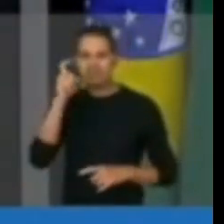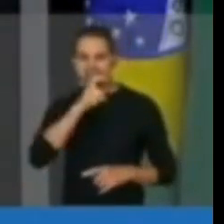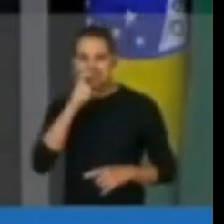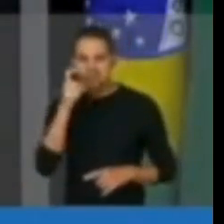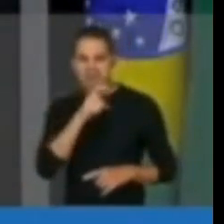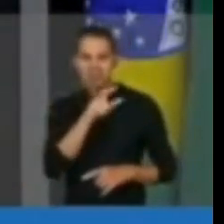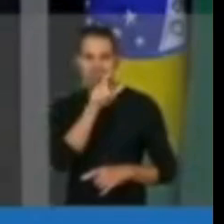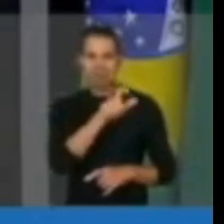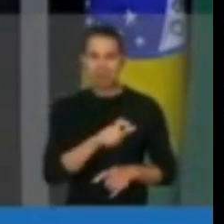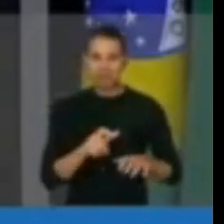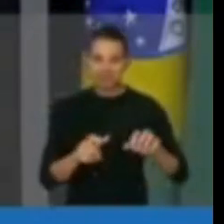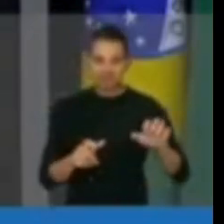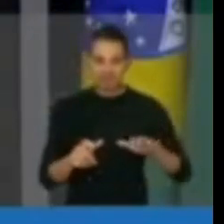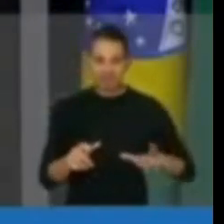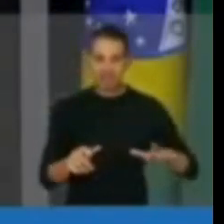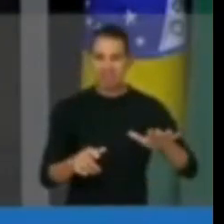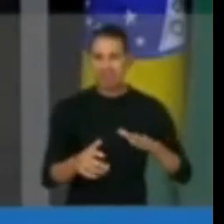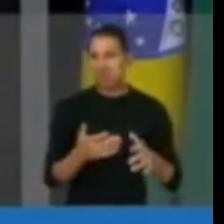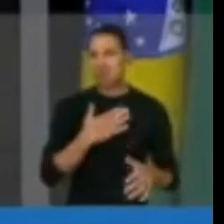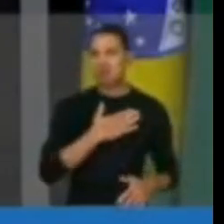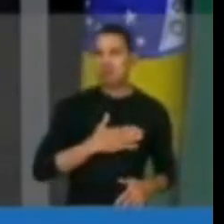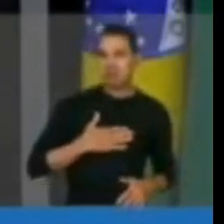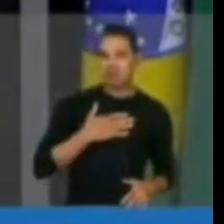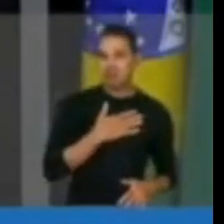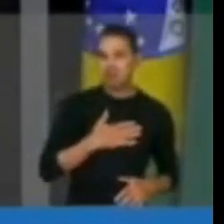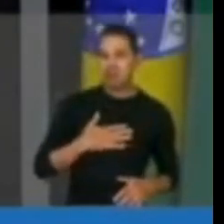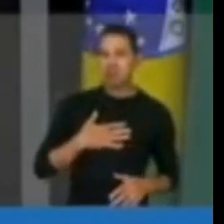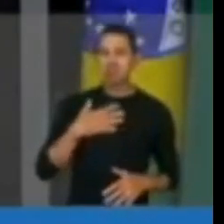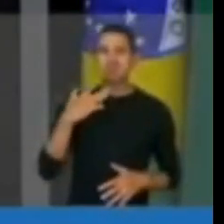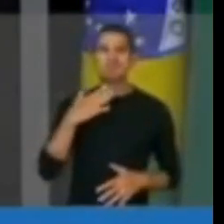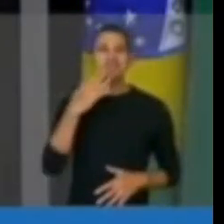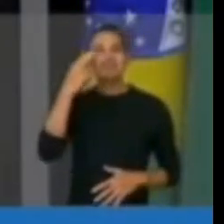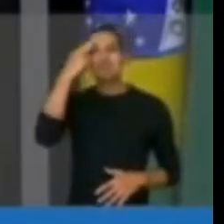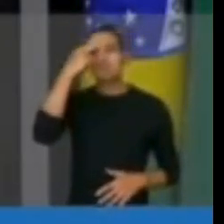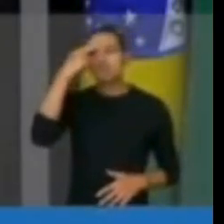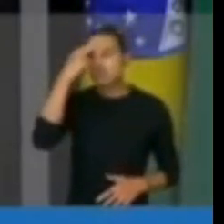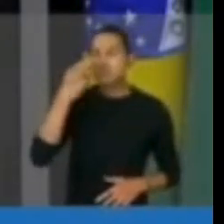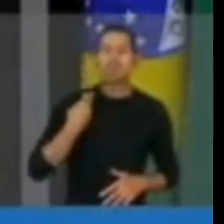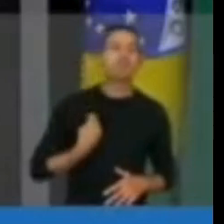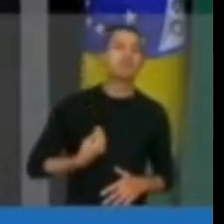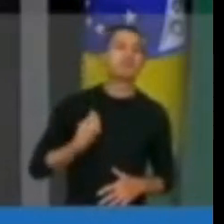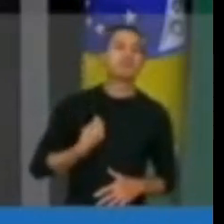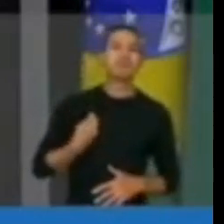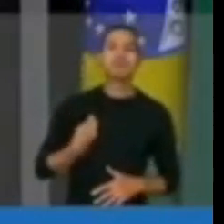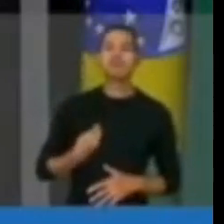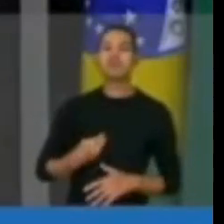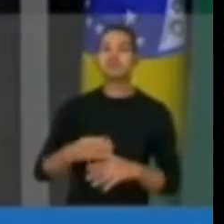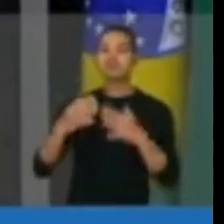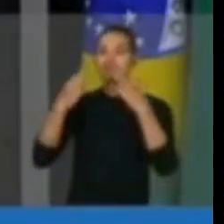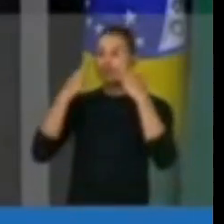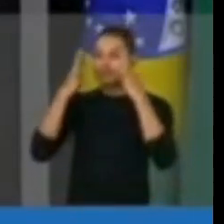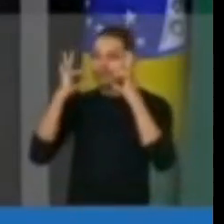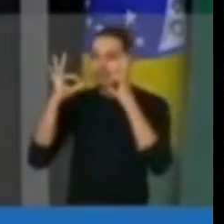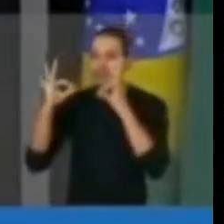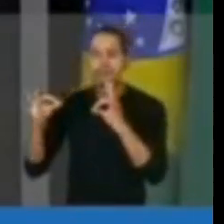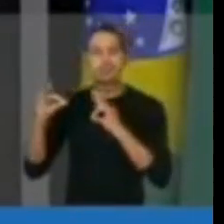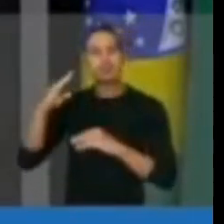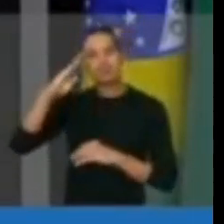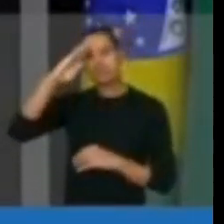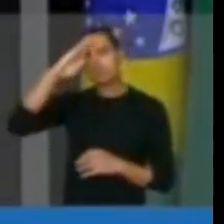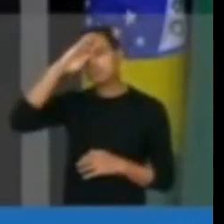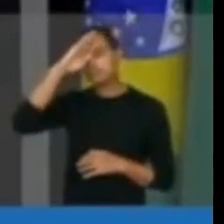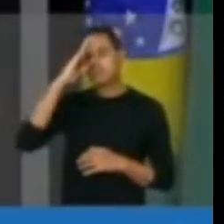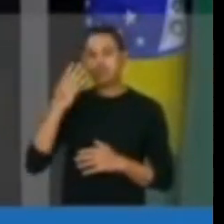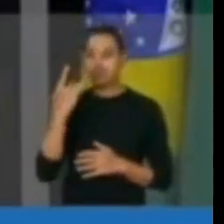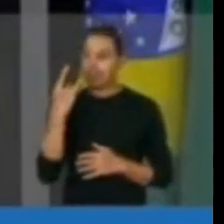eles têm com o presidente Bolsonaro. Eles sonham com o presidente Bolsonaro, eles vivem pelo presidente Bolsonaro, e agora o Tribunal de Contas da